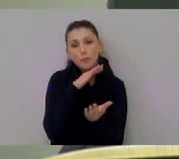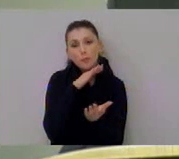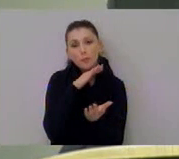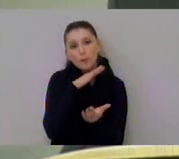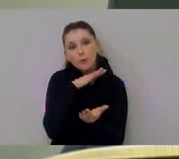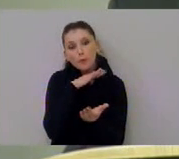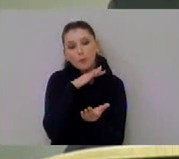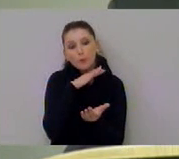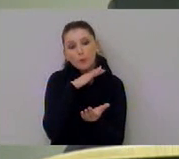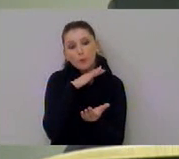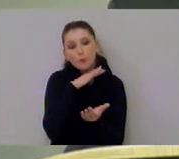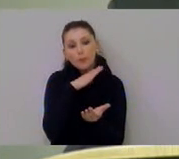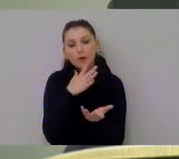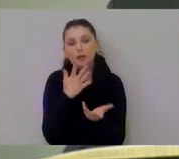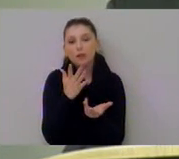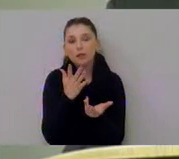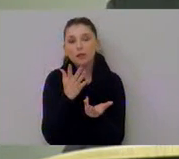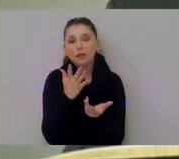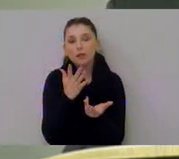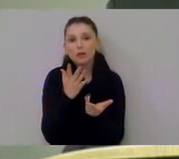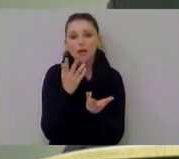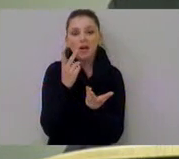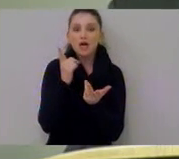vermos as fotos